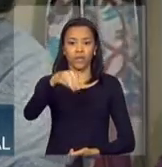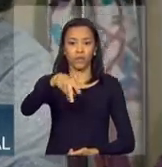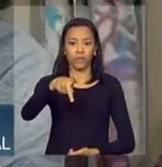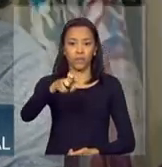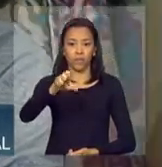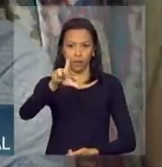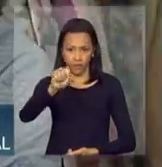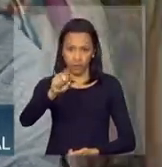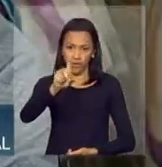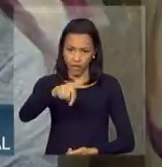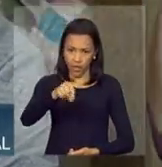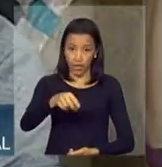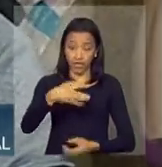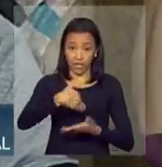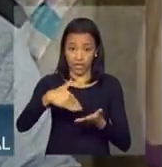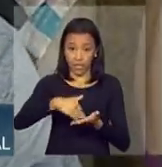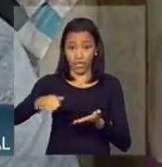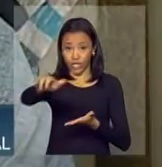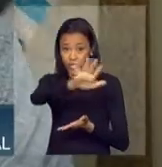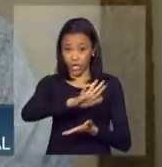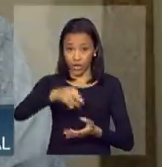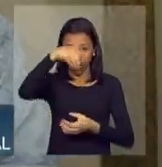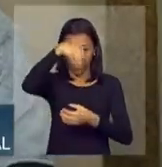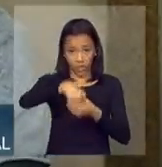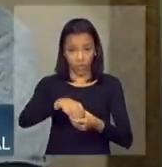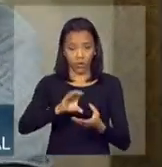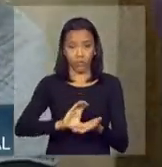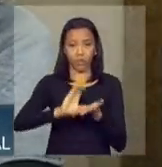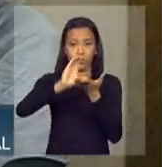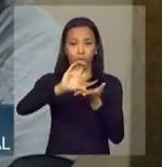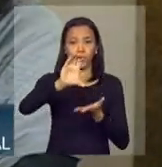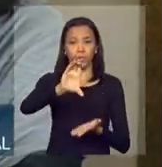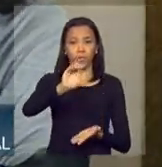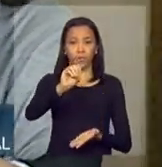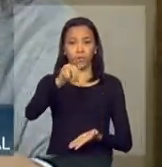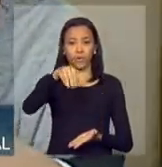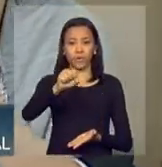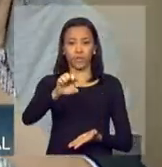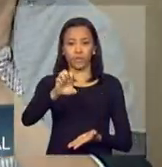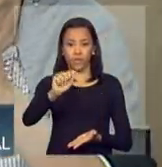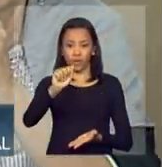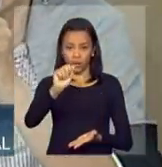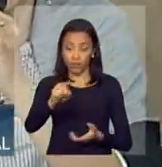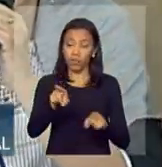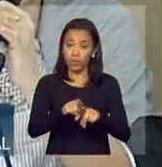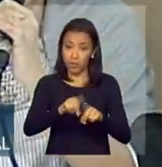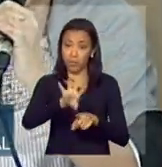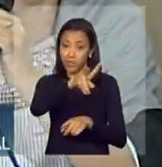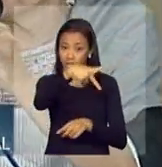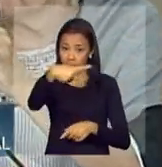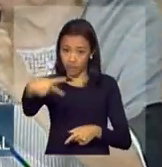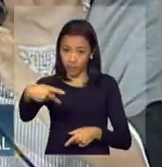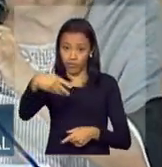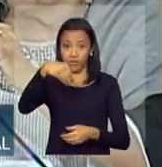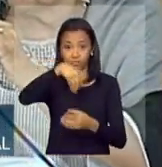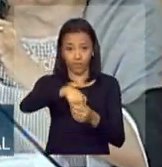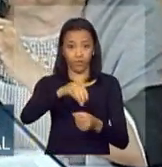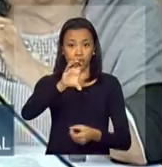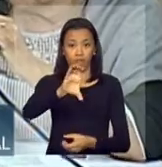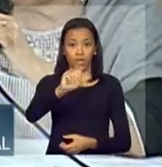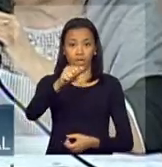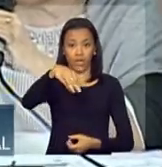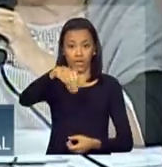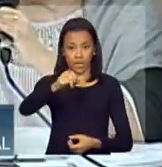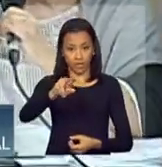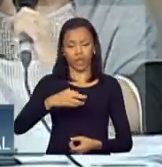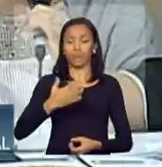Secretaria-Geral aqui do Conceia e presidenta da Câmara Interministerial de Segurança Alimentar e Nutricional. Obrigada